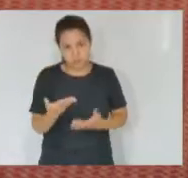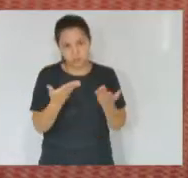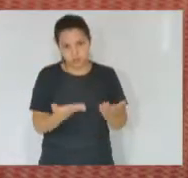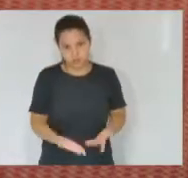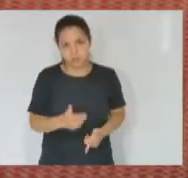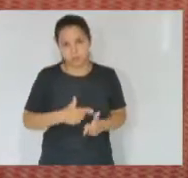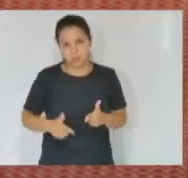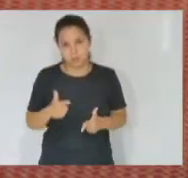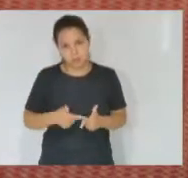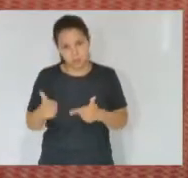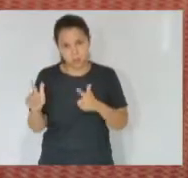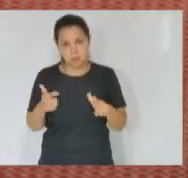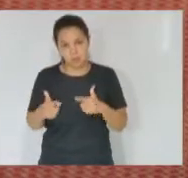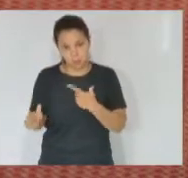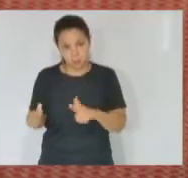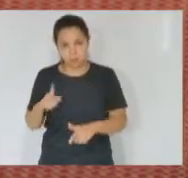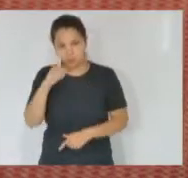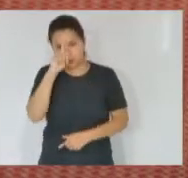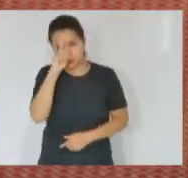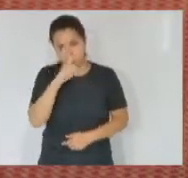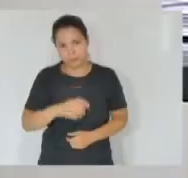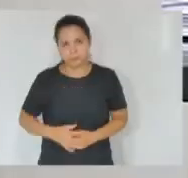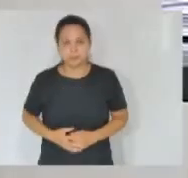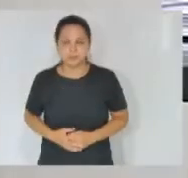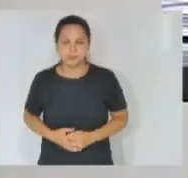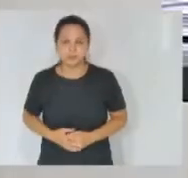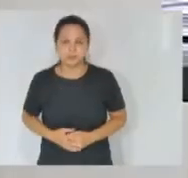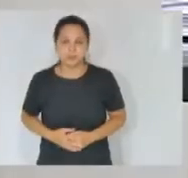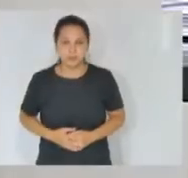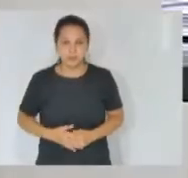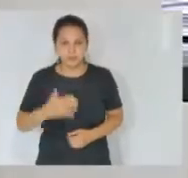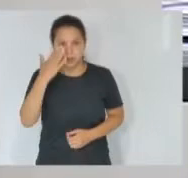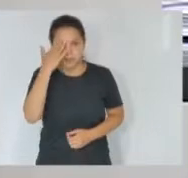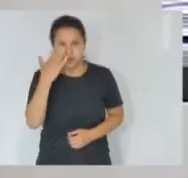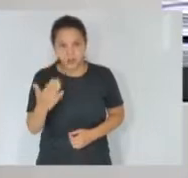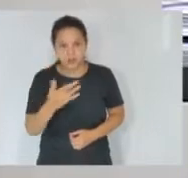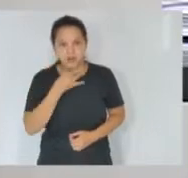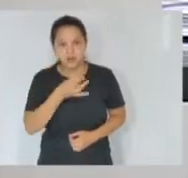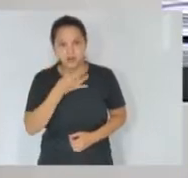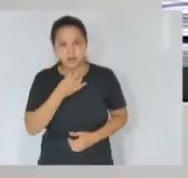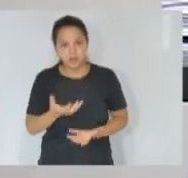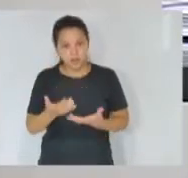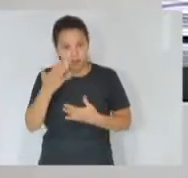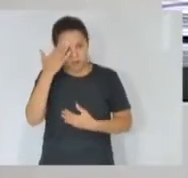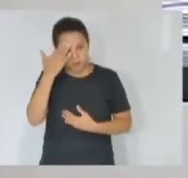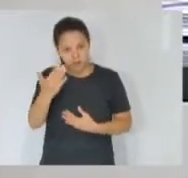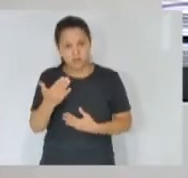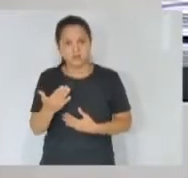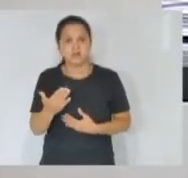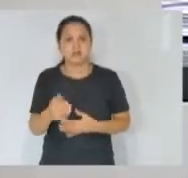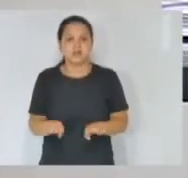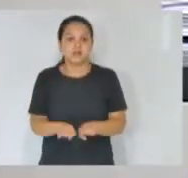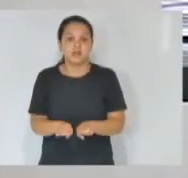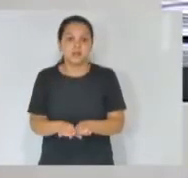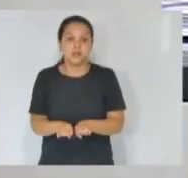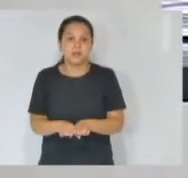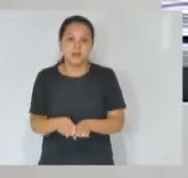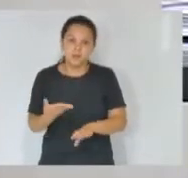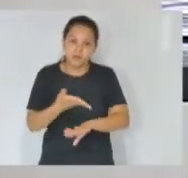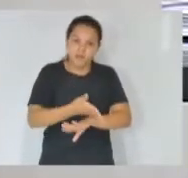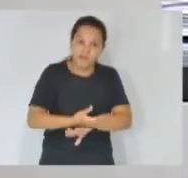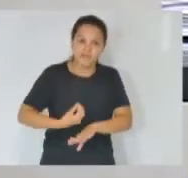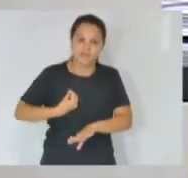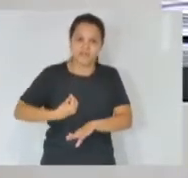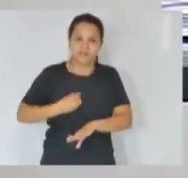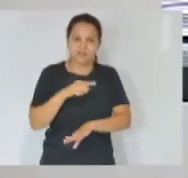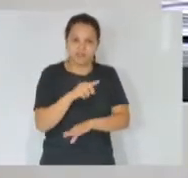para outros hospitais do nosso Estado. Obrigado. Obrigado, deputado Kuboquim. Quero lhe agradecer, inclusive, pela presença dessa audiência tão importante